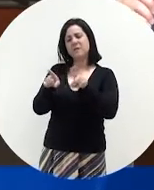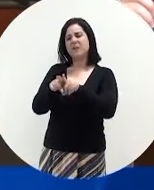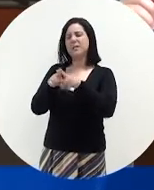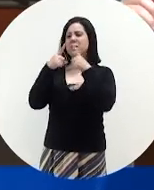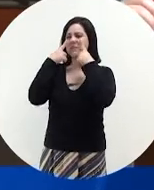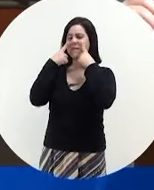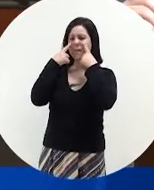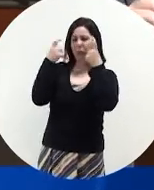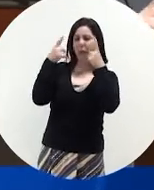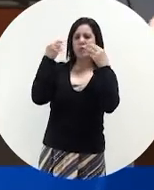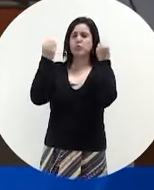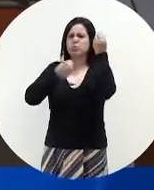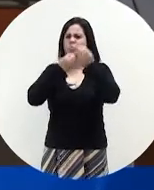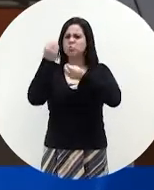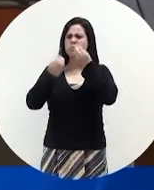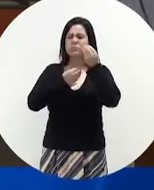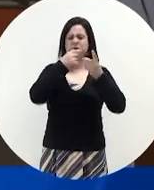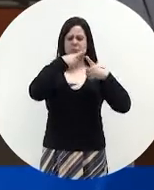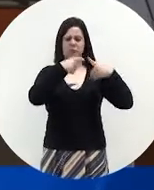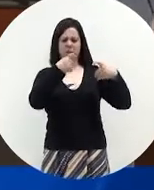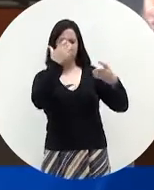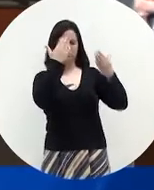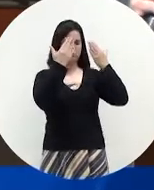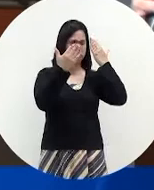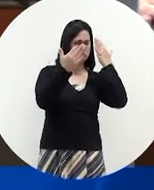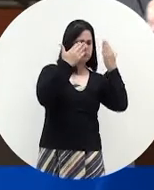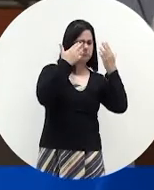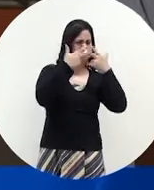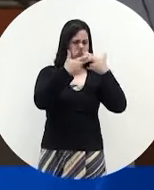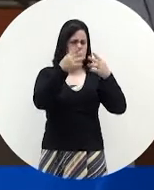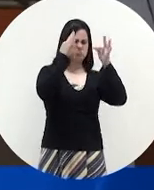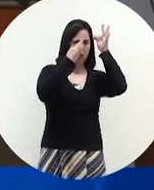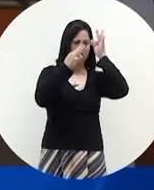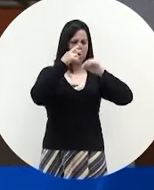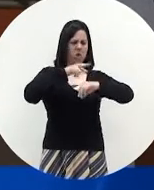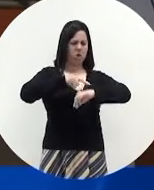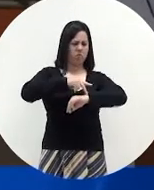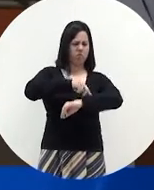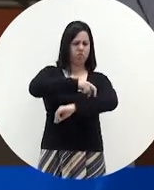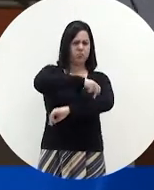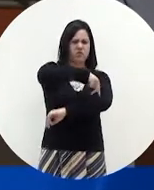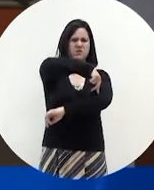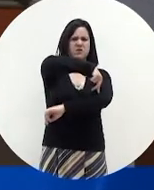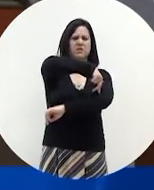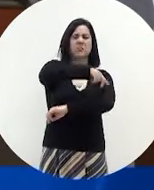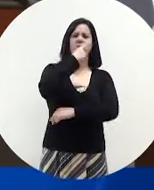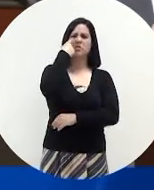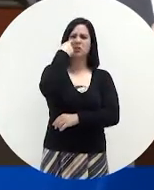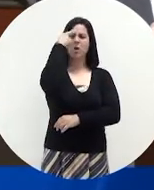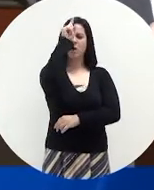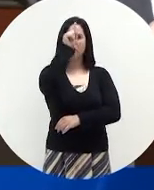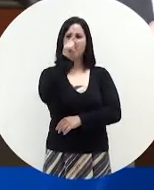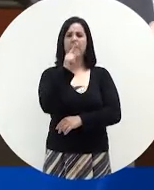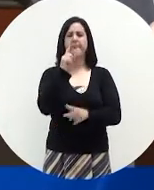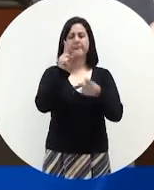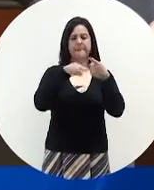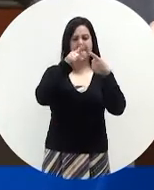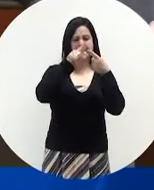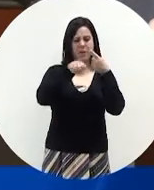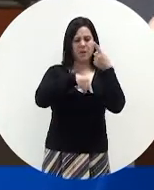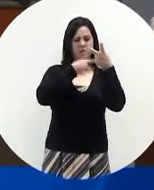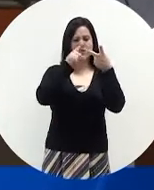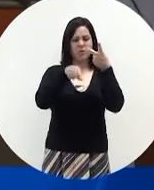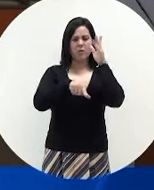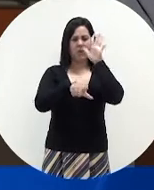uma teoria, mas não como a única verdade plausível das nossas origens. E ainda